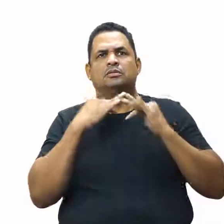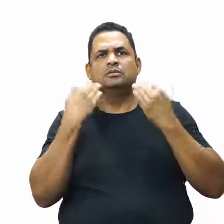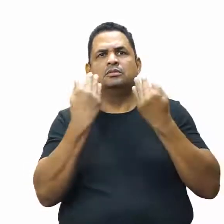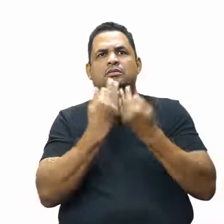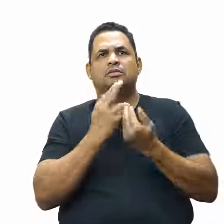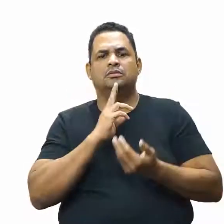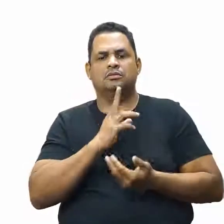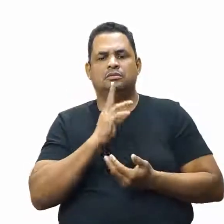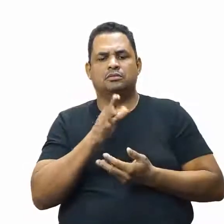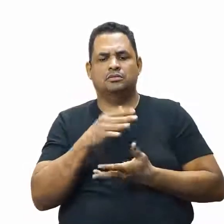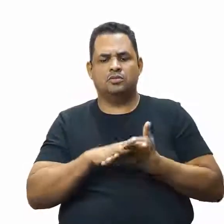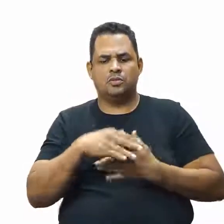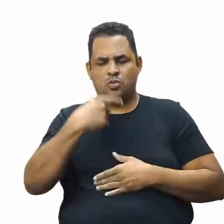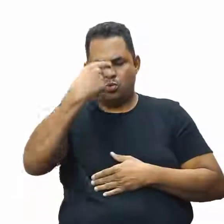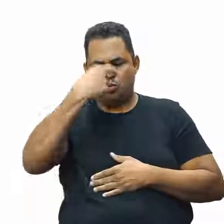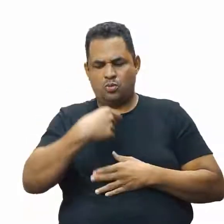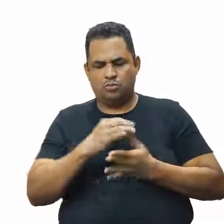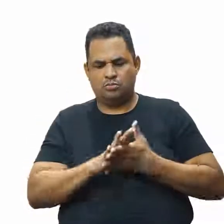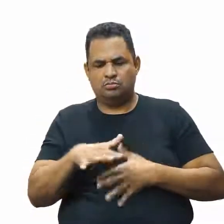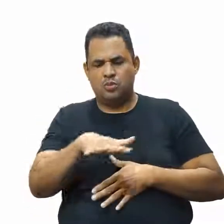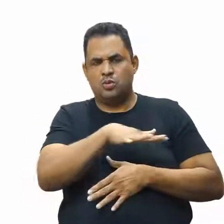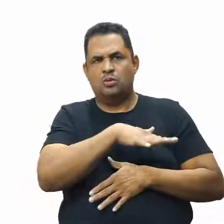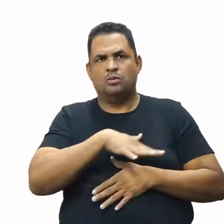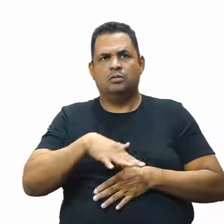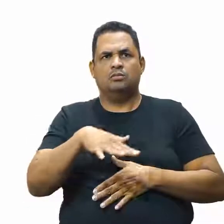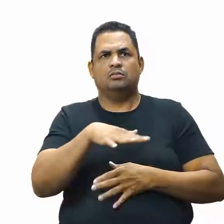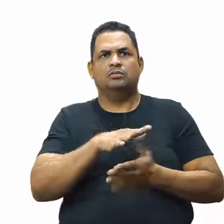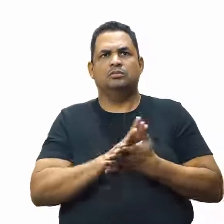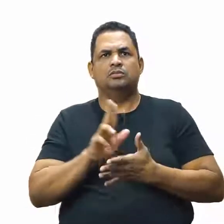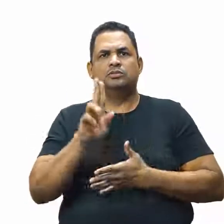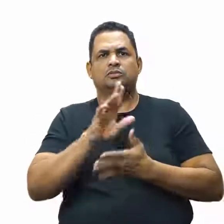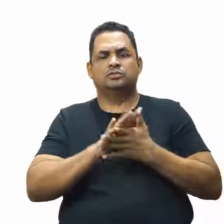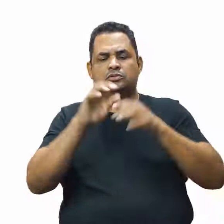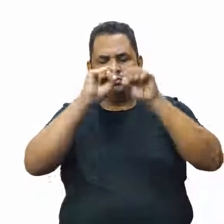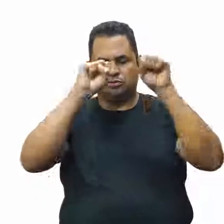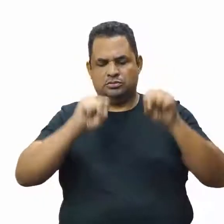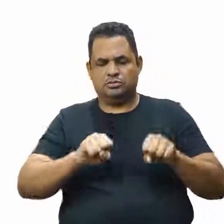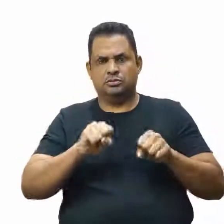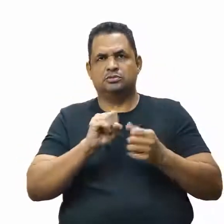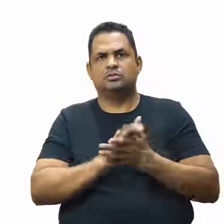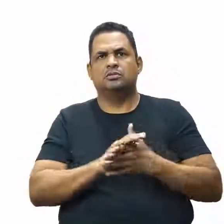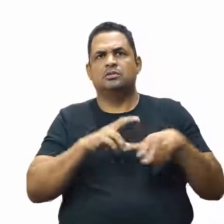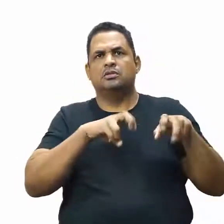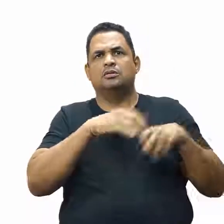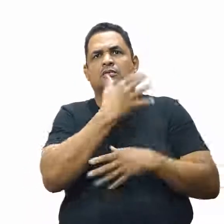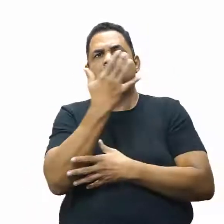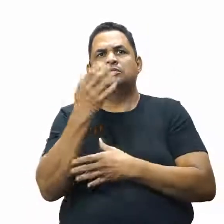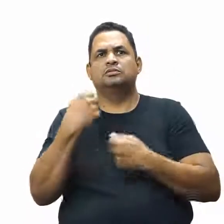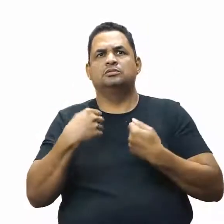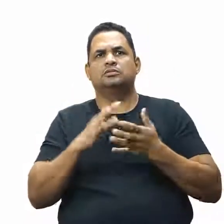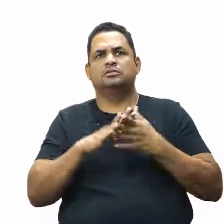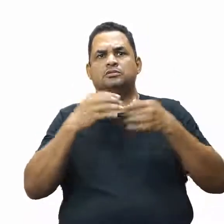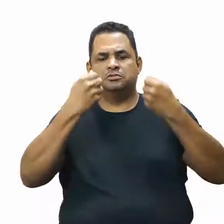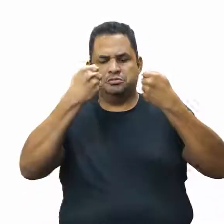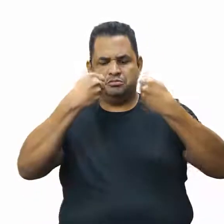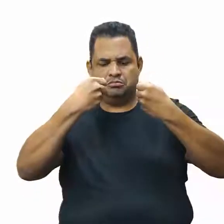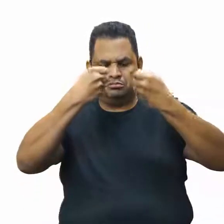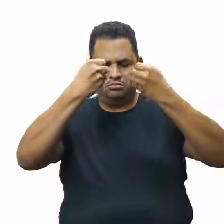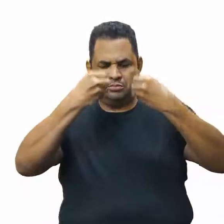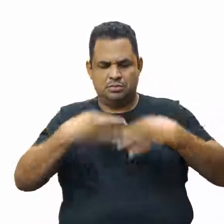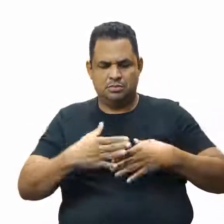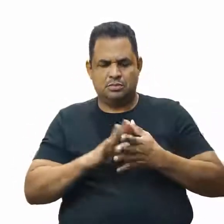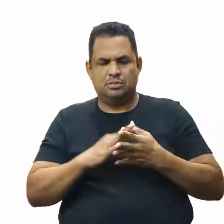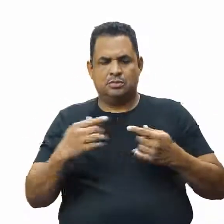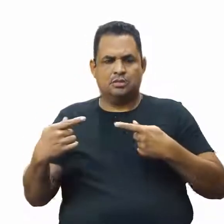campo. A utilização do sistema agroflorestais se justifica pela necessidade de